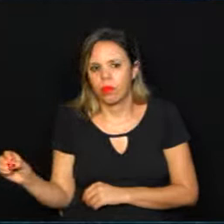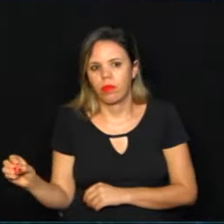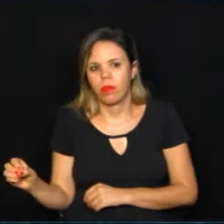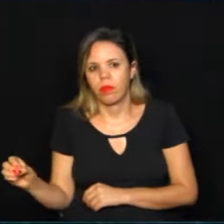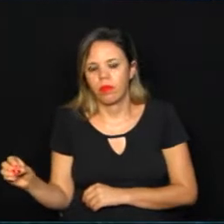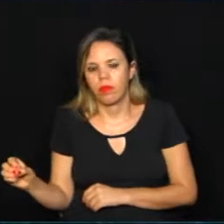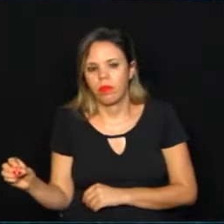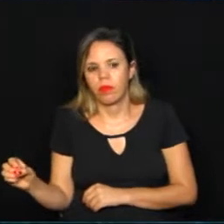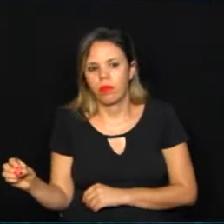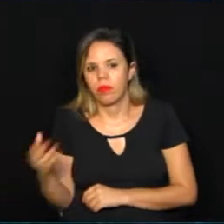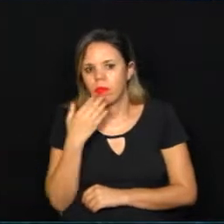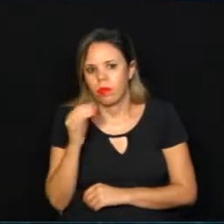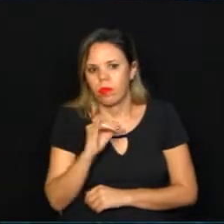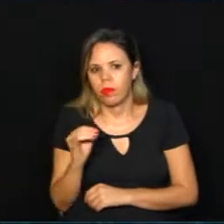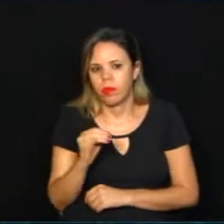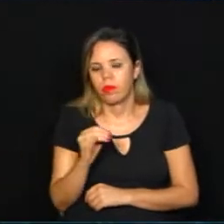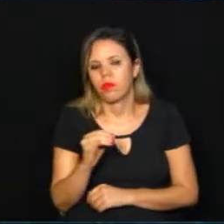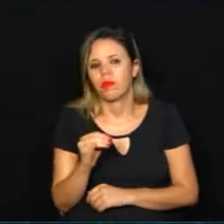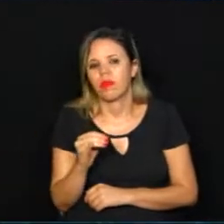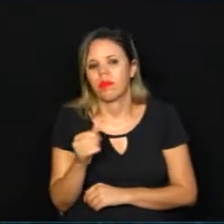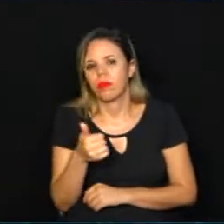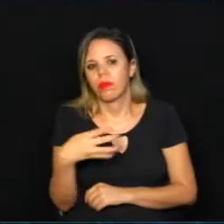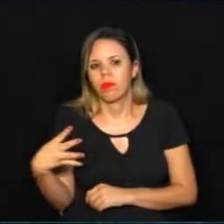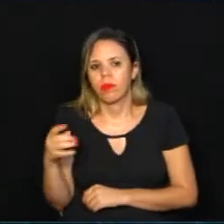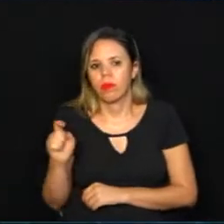66.880 casos. Indaiatuba aparece com